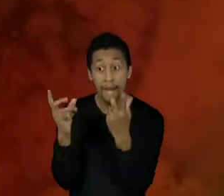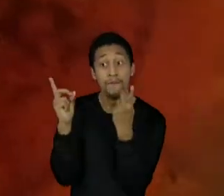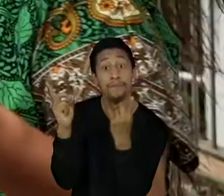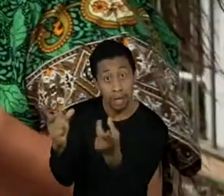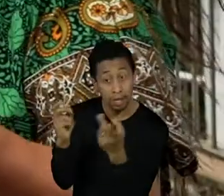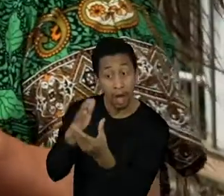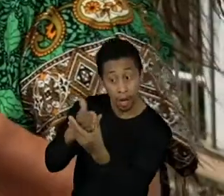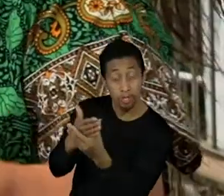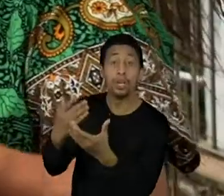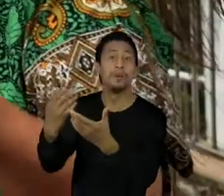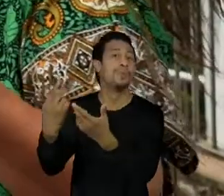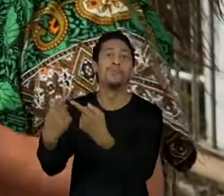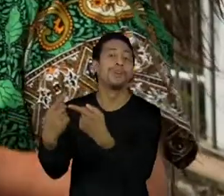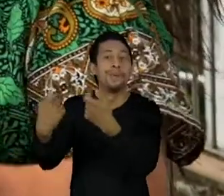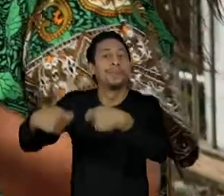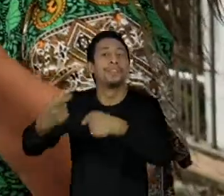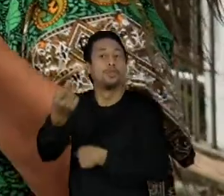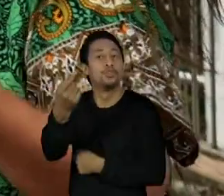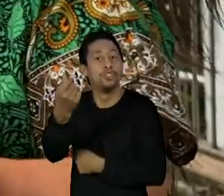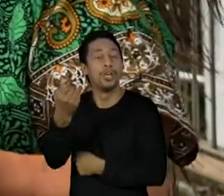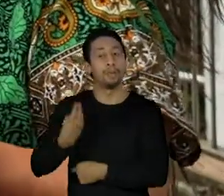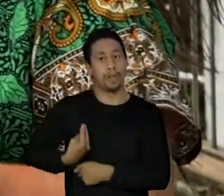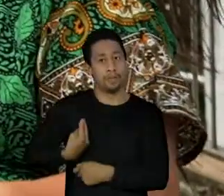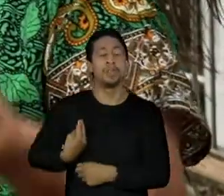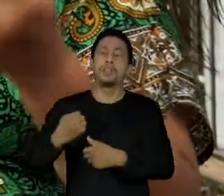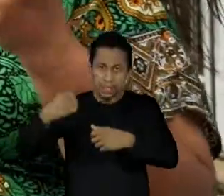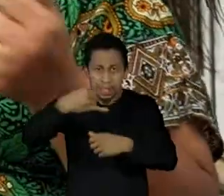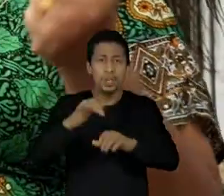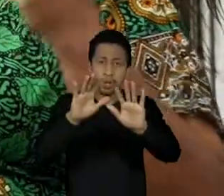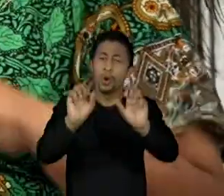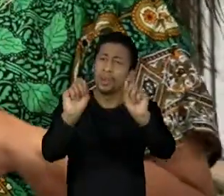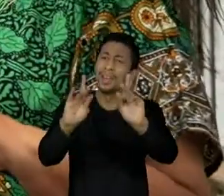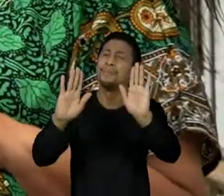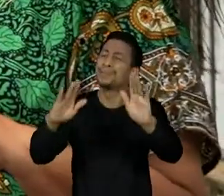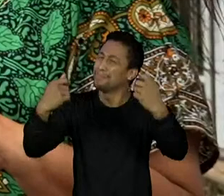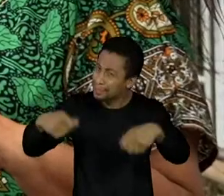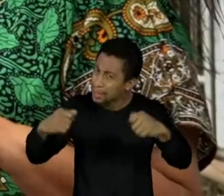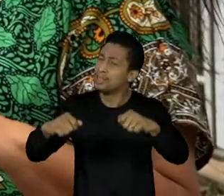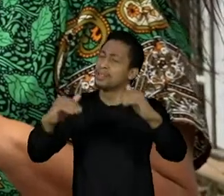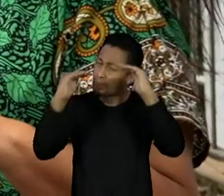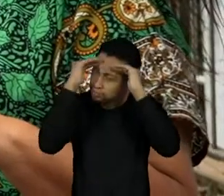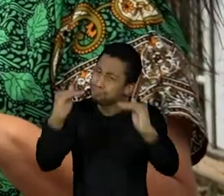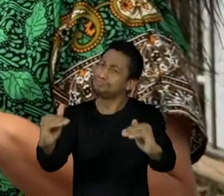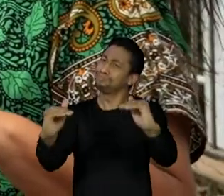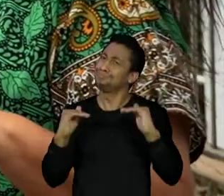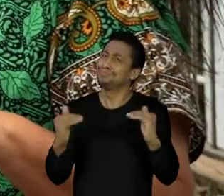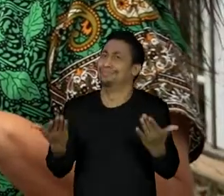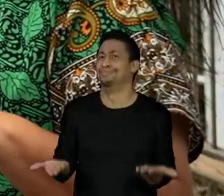elas precisam desse dinheiro para sobreviver? Sim, mas elas têm que respeitar